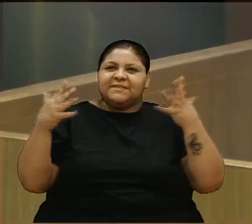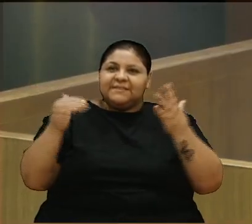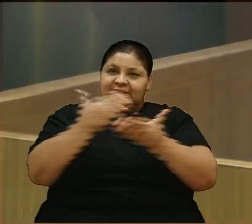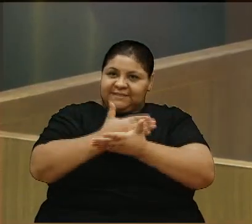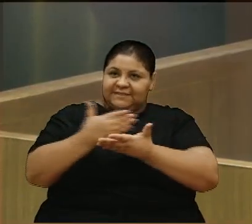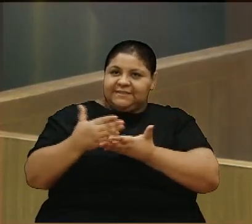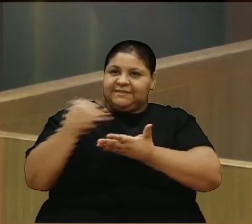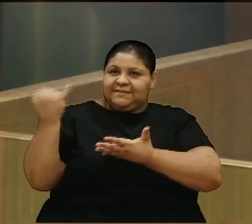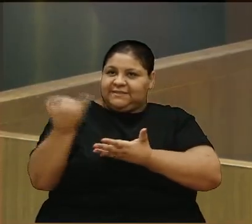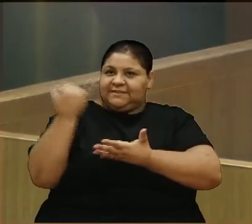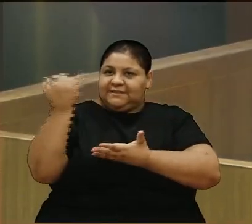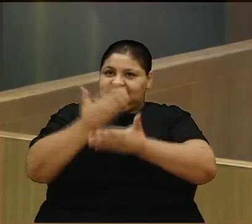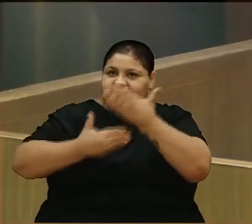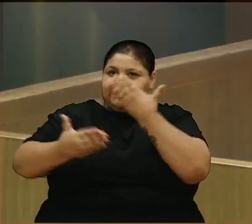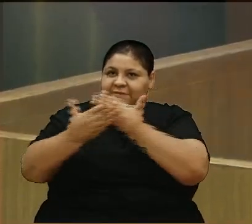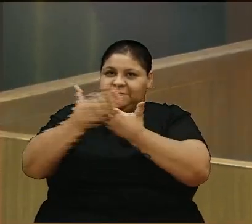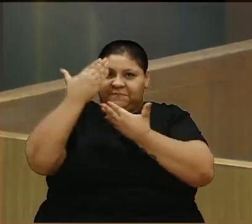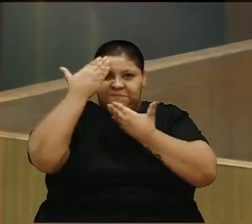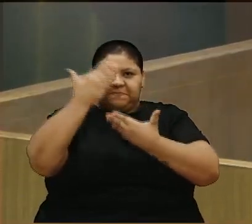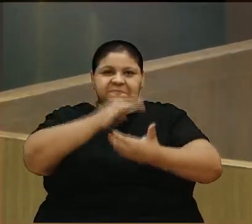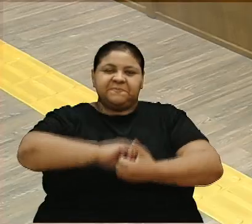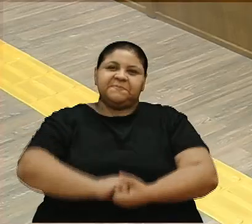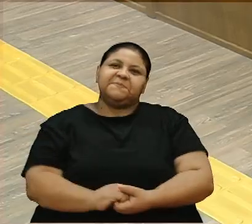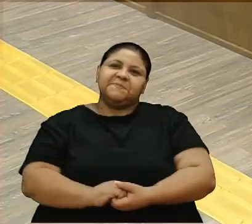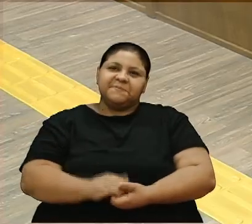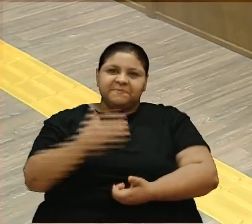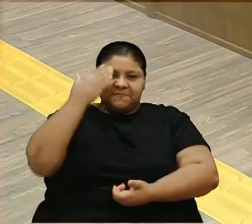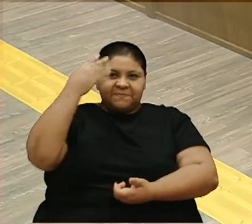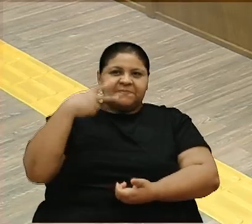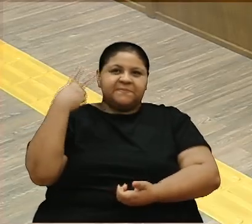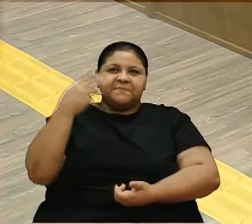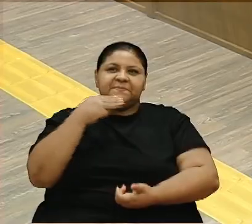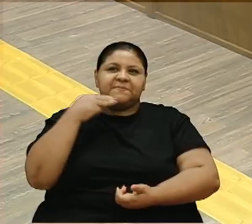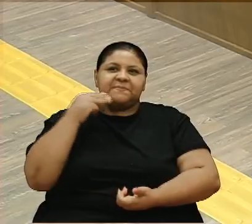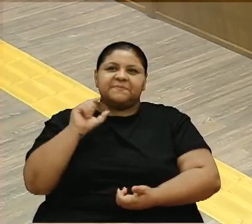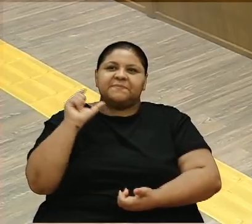iniciativa tão importante para todos nós. Obrigada. Obrigado, vereadora Marisol. Com a palavra, a vereadora